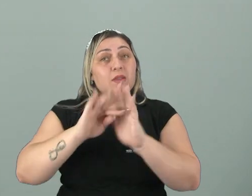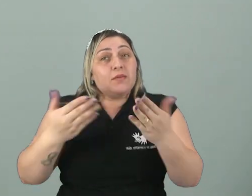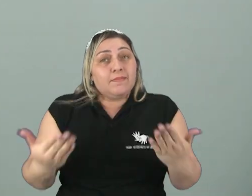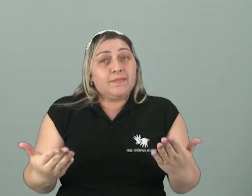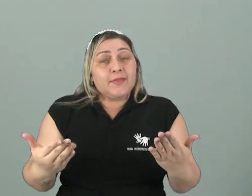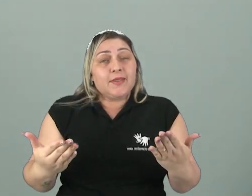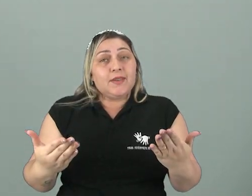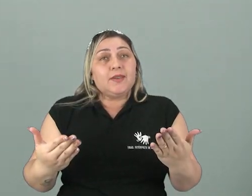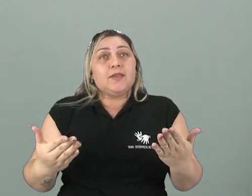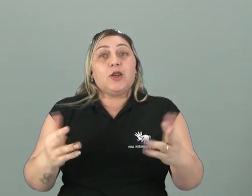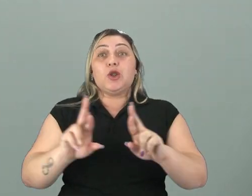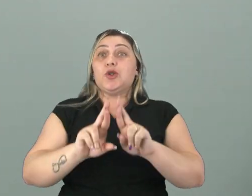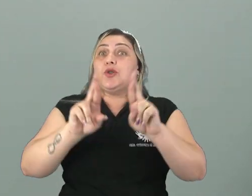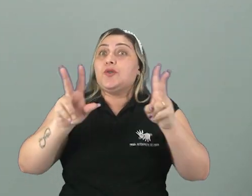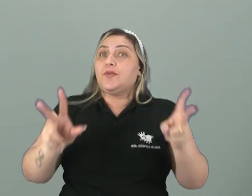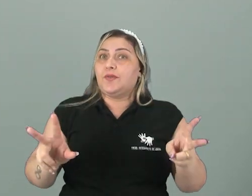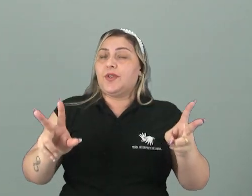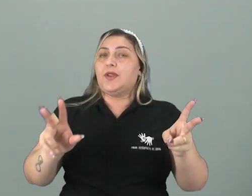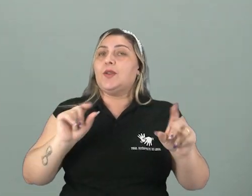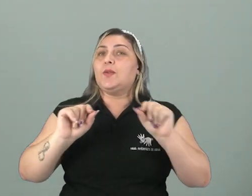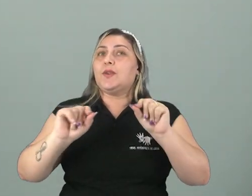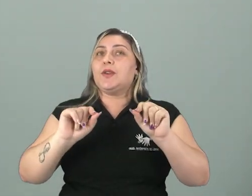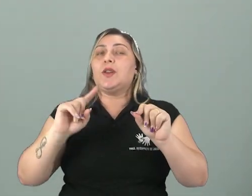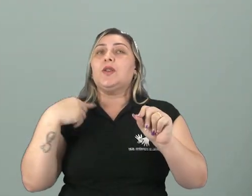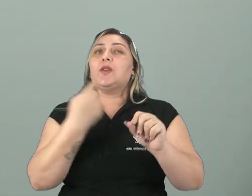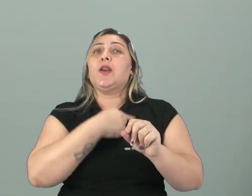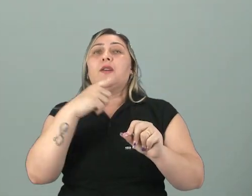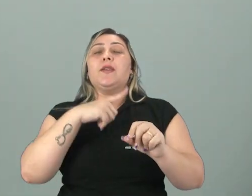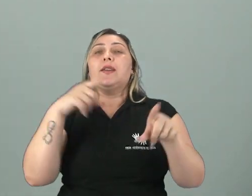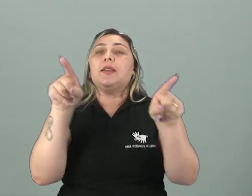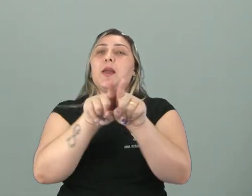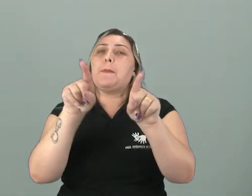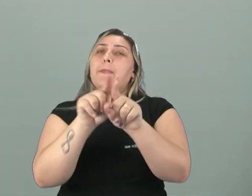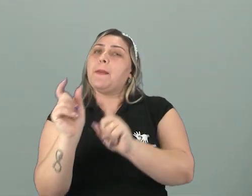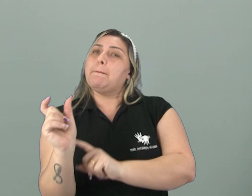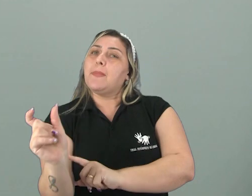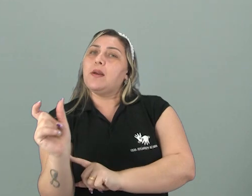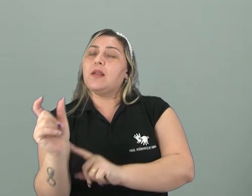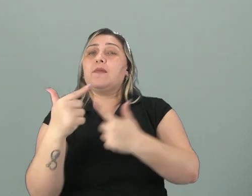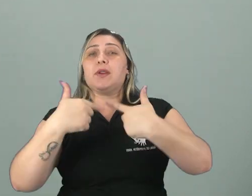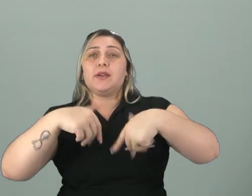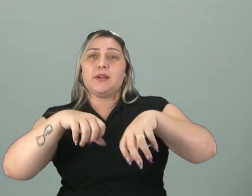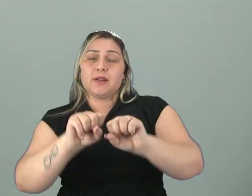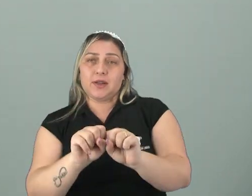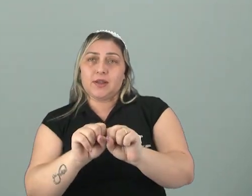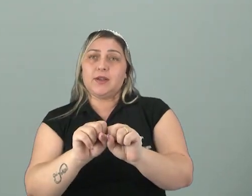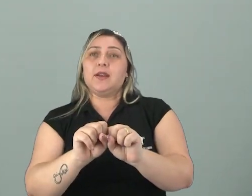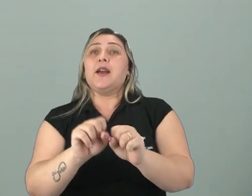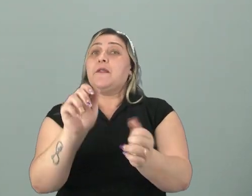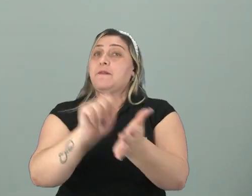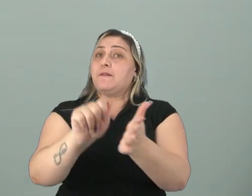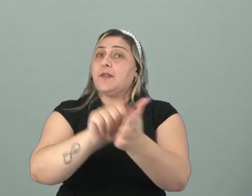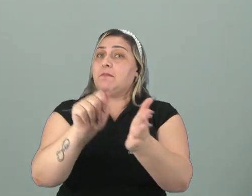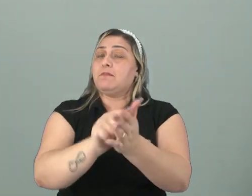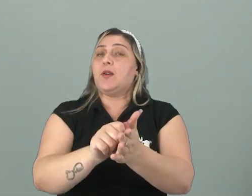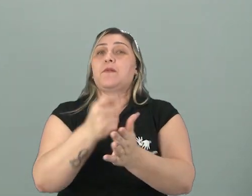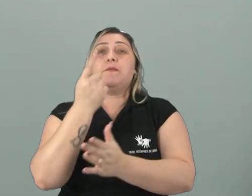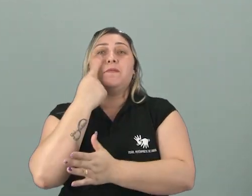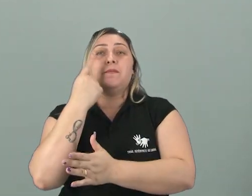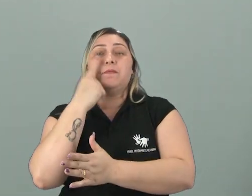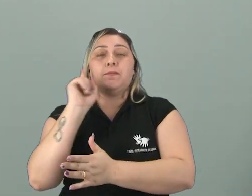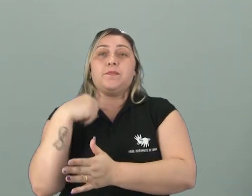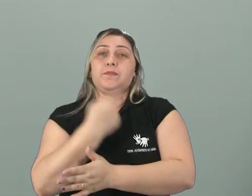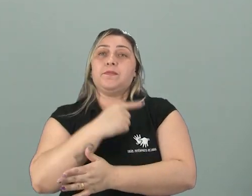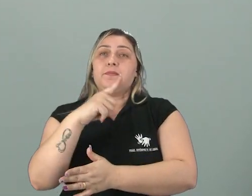todo. Diferentemente, né, se nós tivéssemos também a palavra, que é a linguagem verbal. Veja que quando